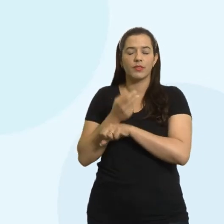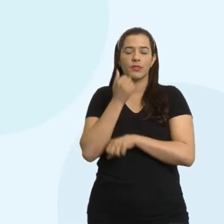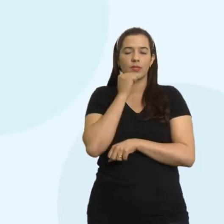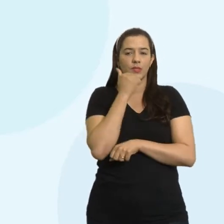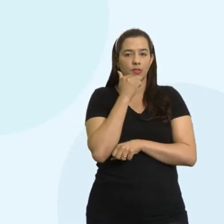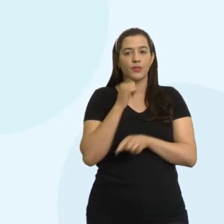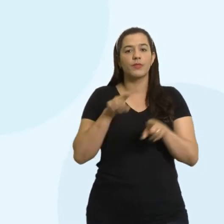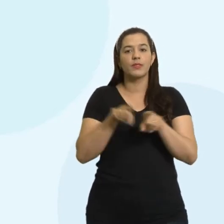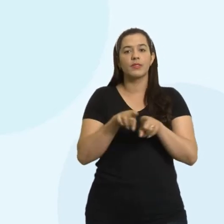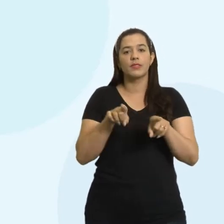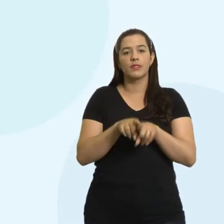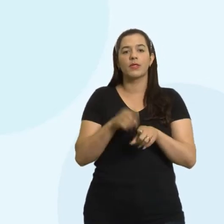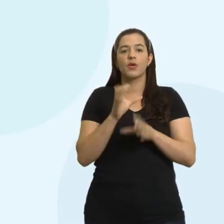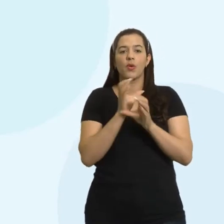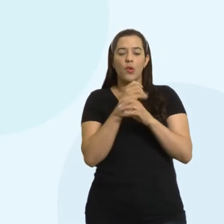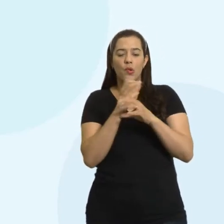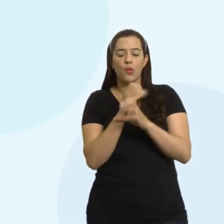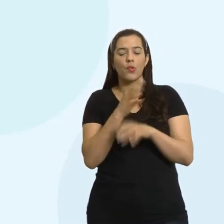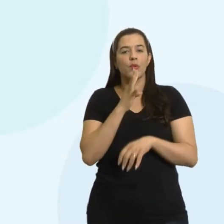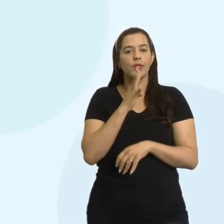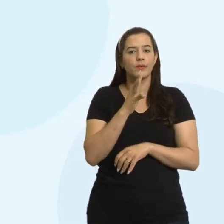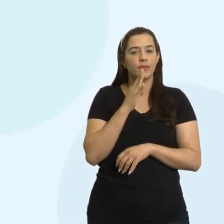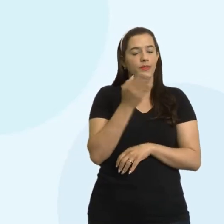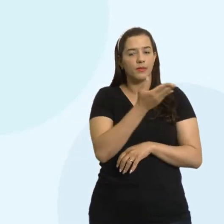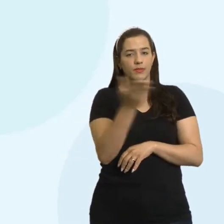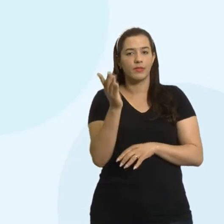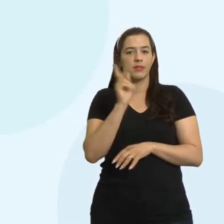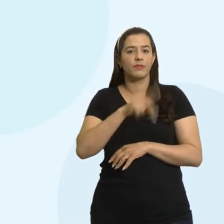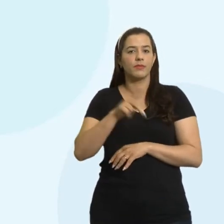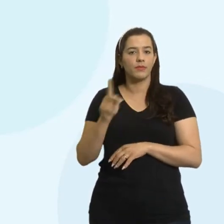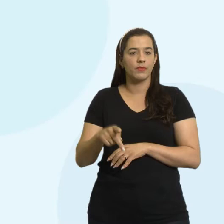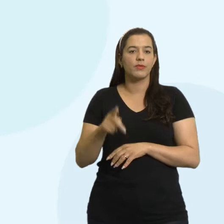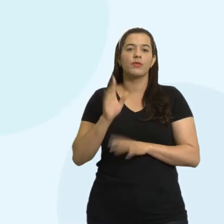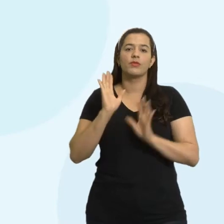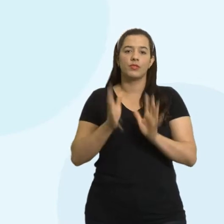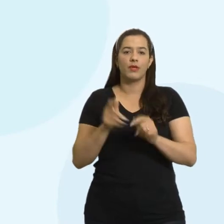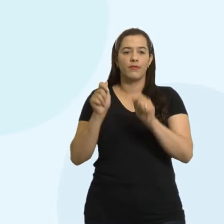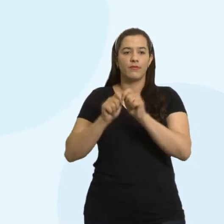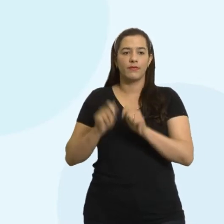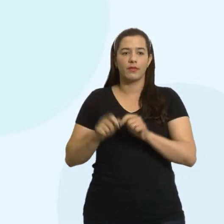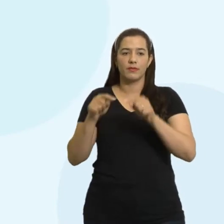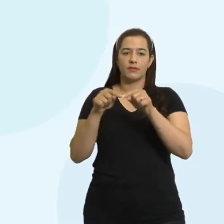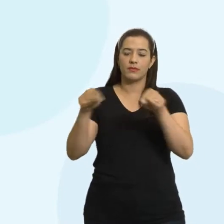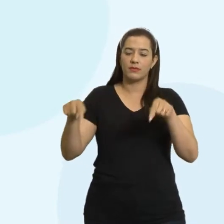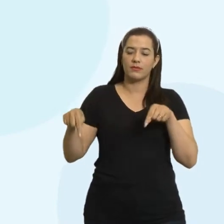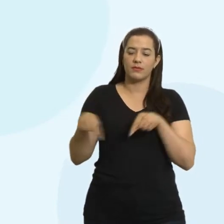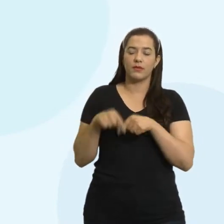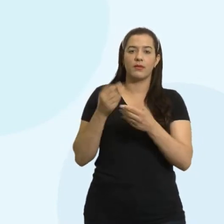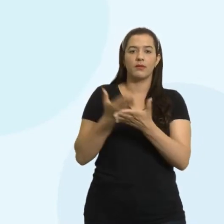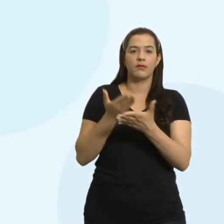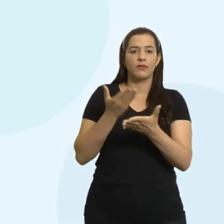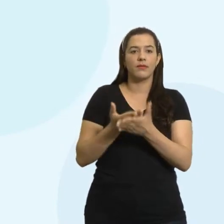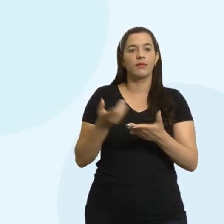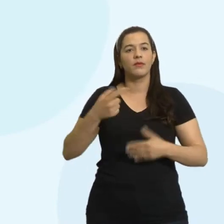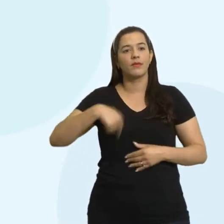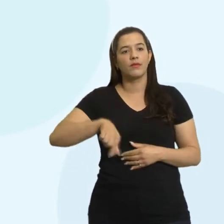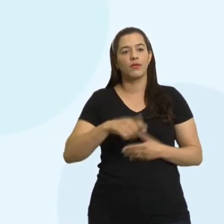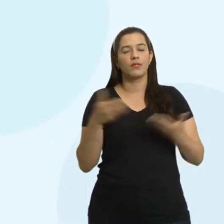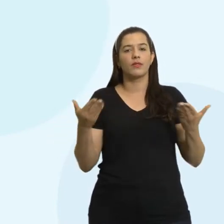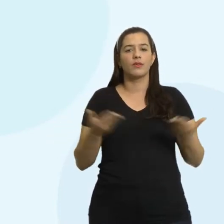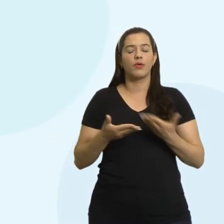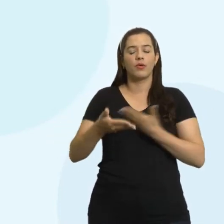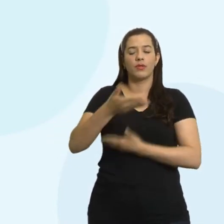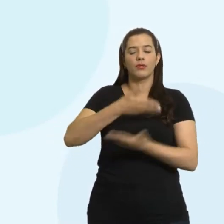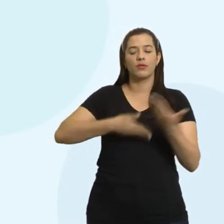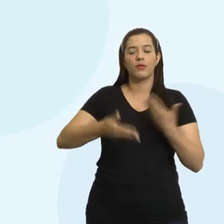e conhecimento científico que você, professor, promoveu em sala de aula. É um bom momento para troca de experiências, é